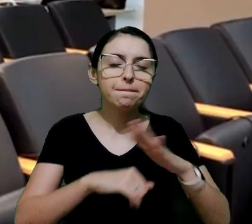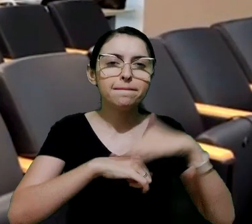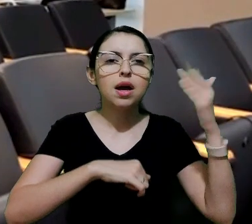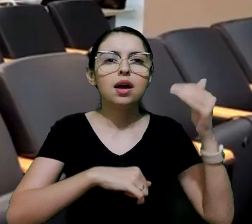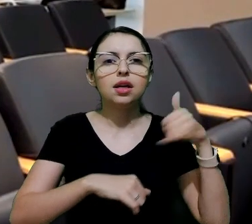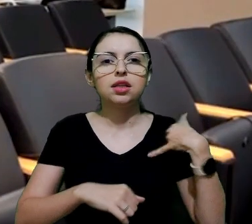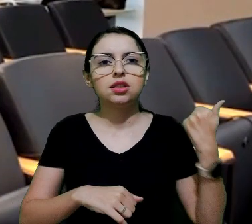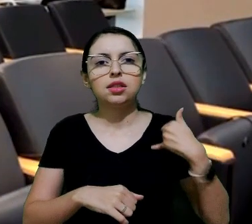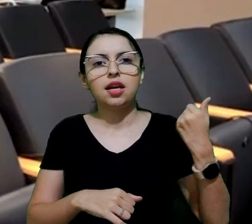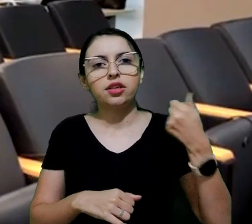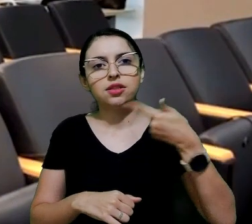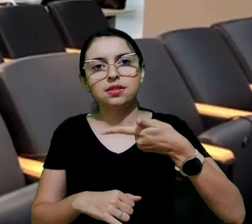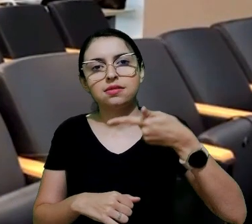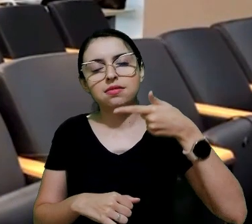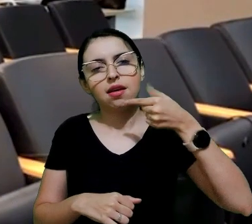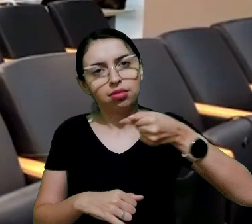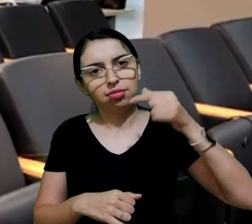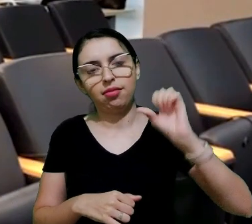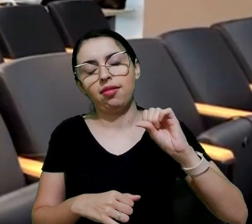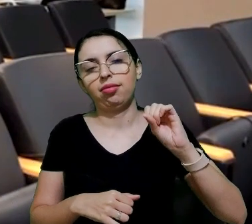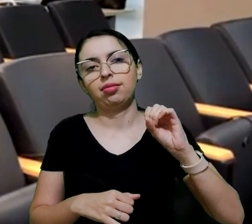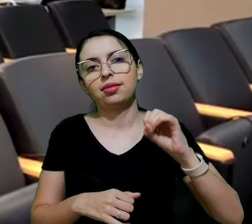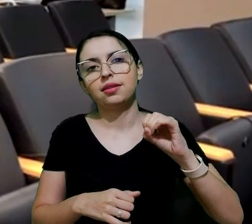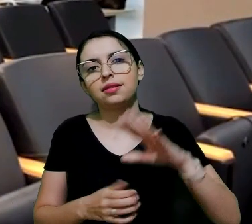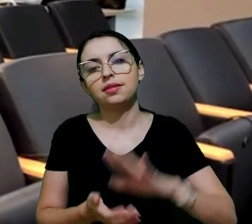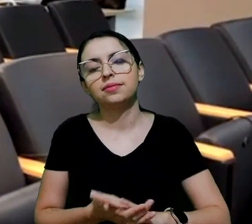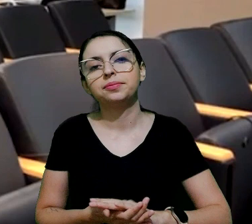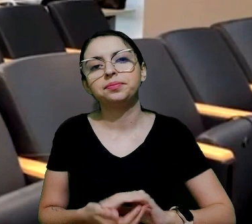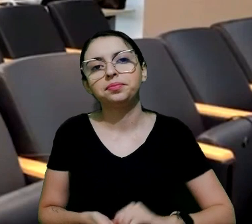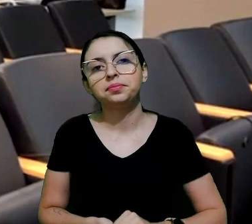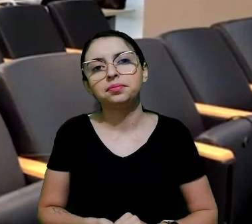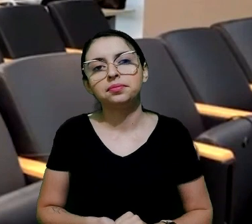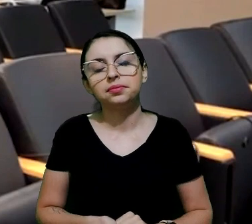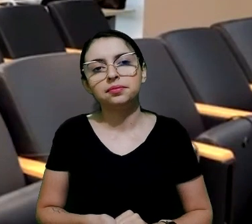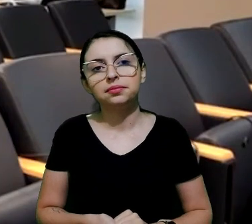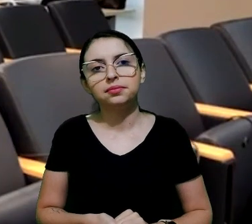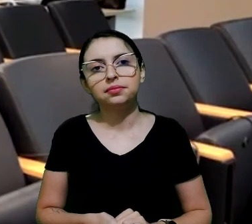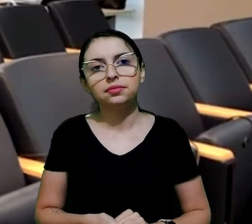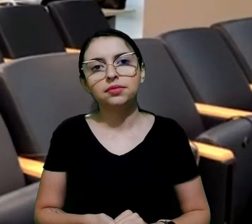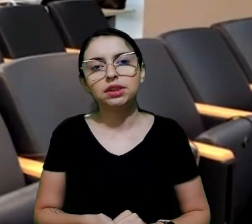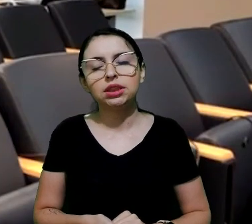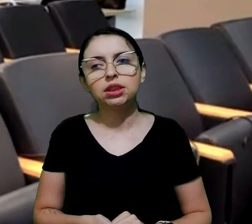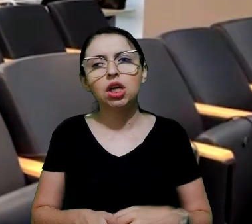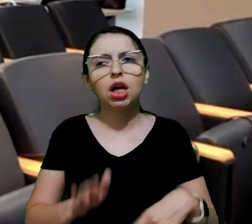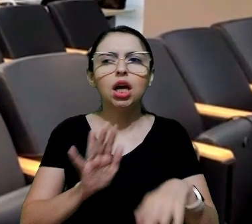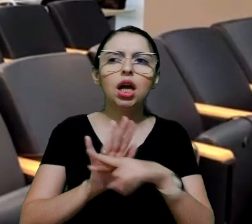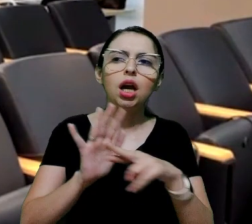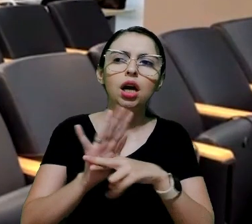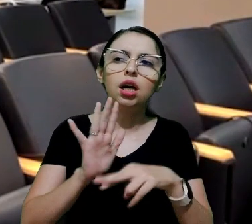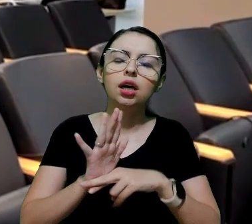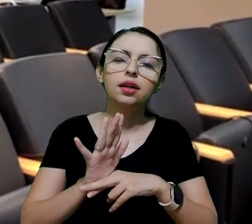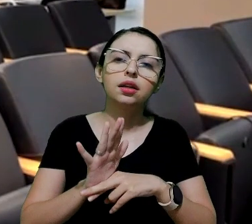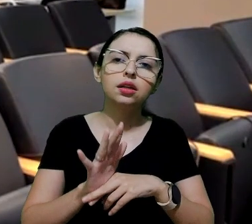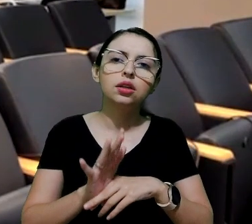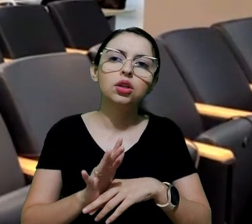pessoas com mais de 70 anos. É justamente esse